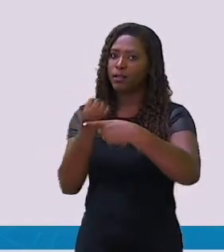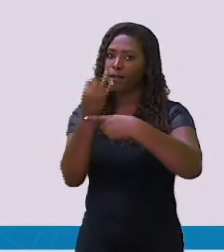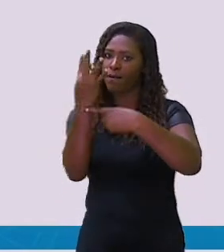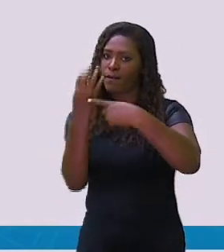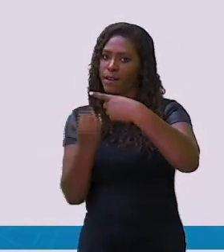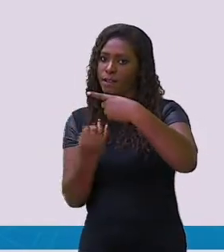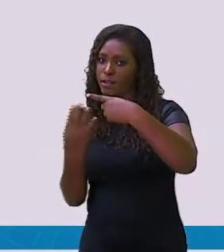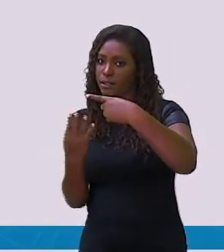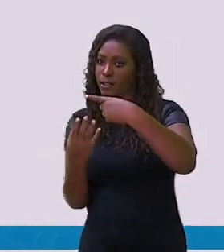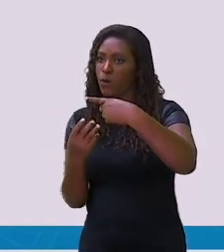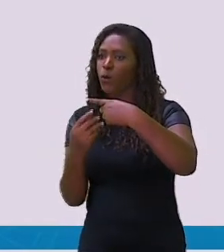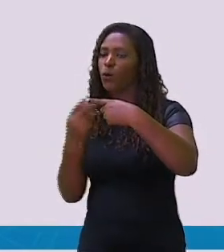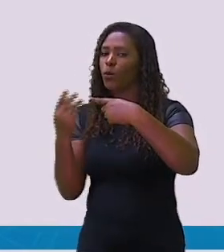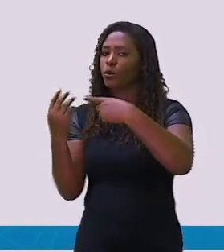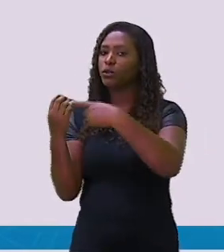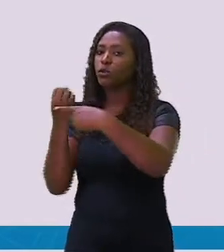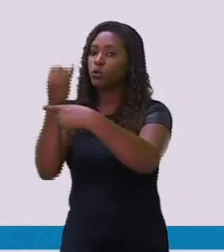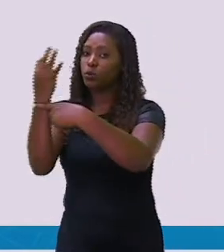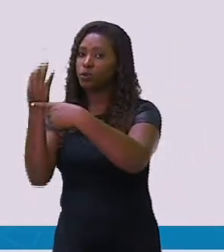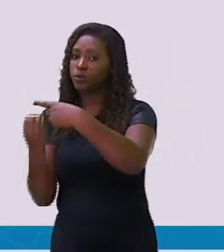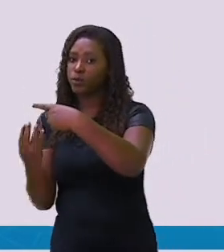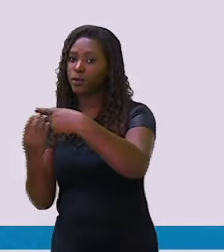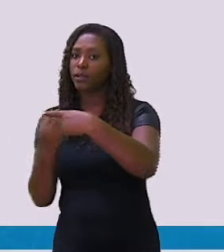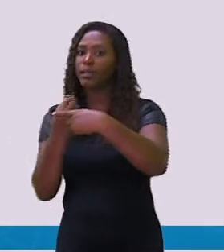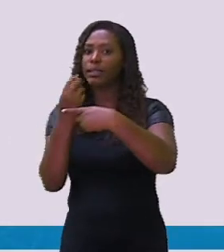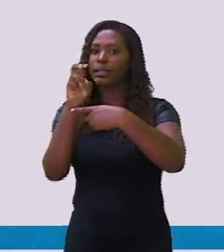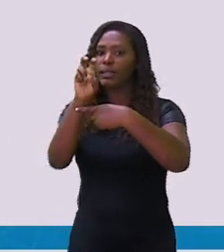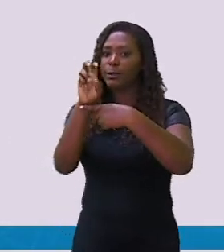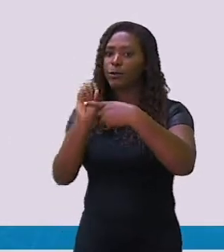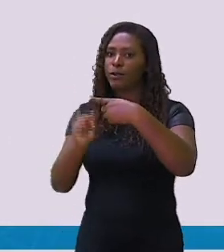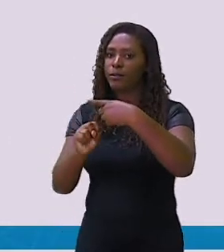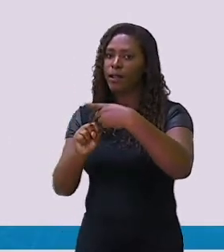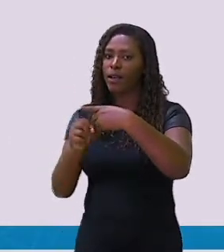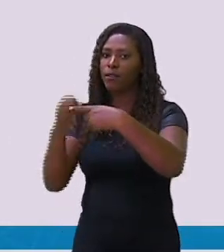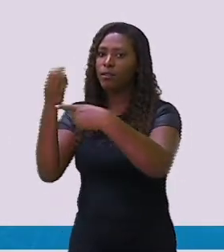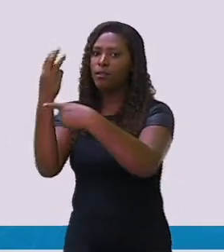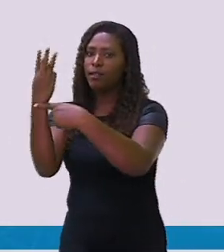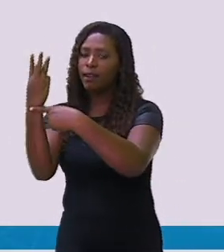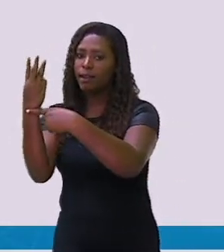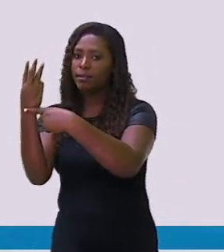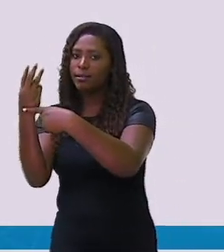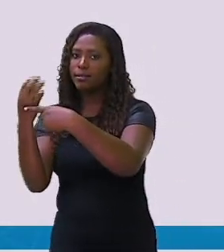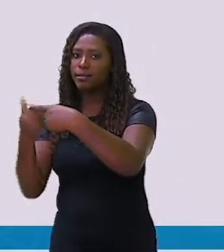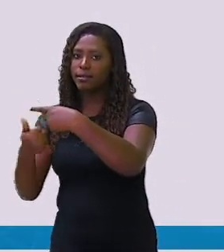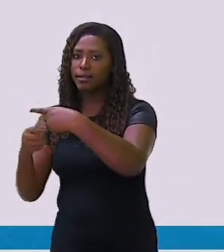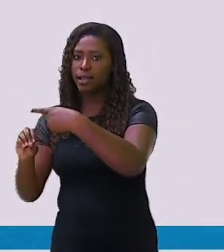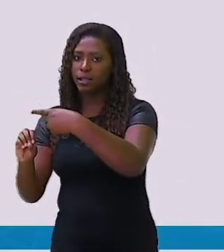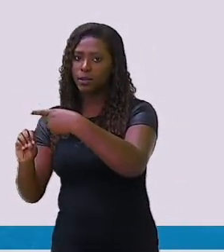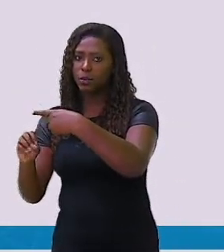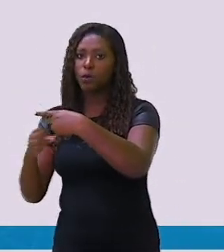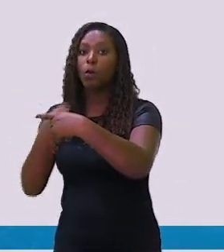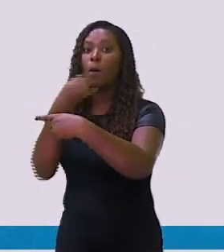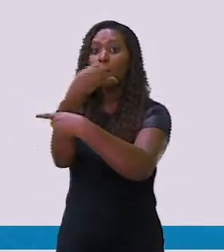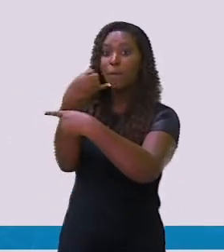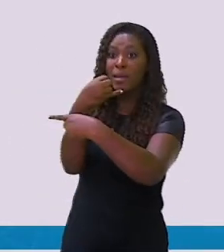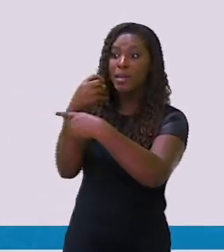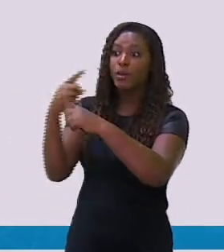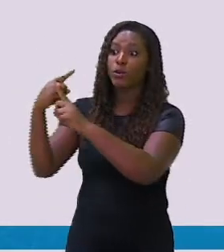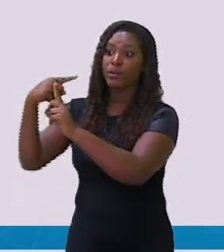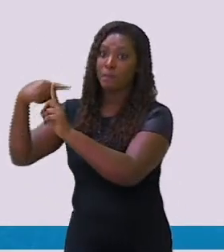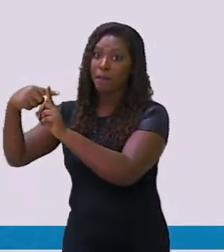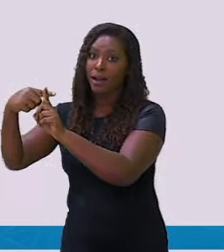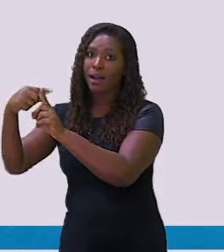menos Cinco oitavos mais três décimos Lembrando que esses números